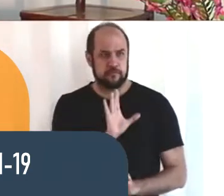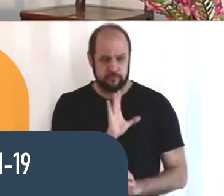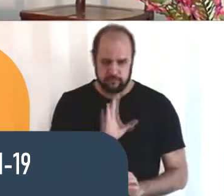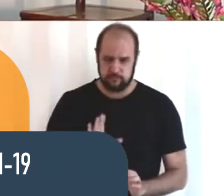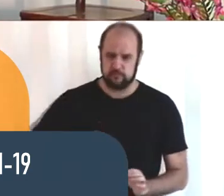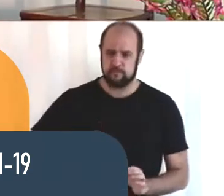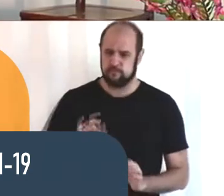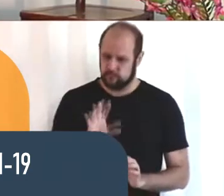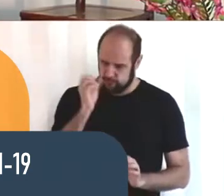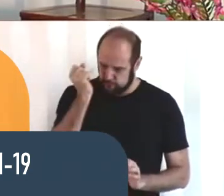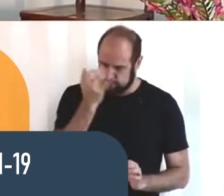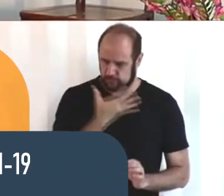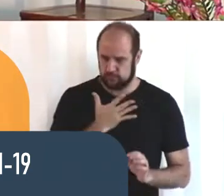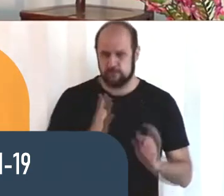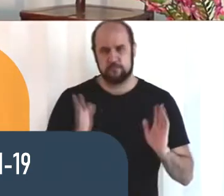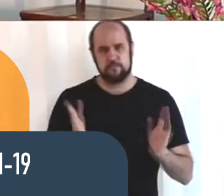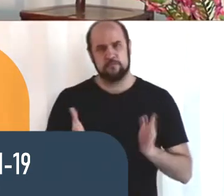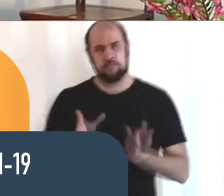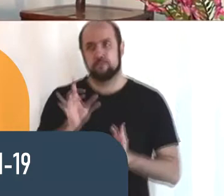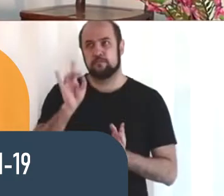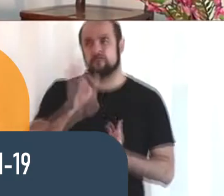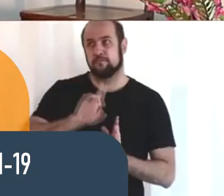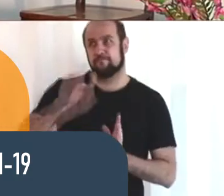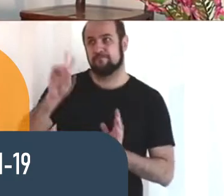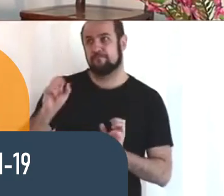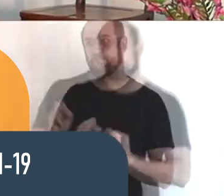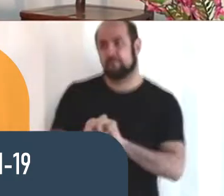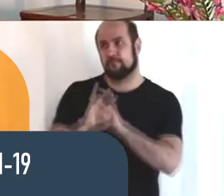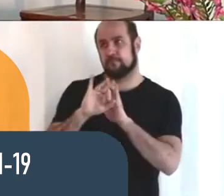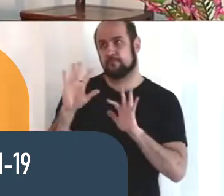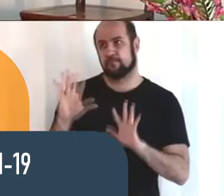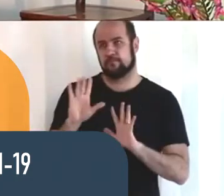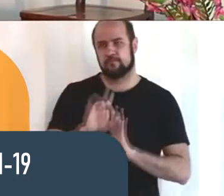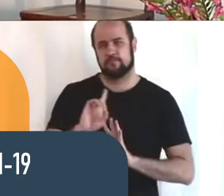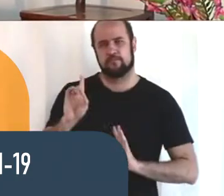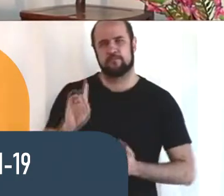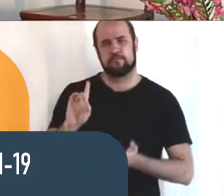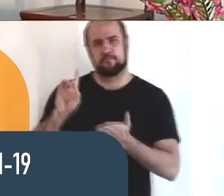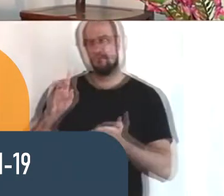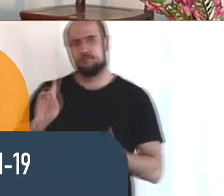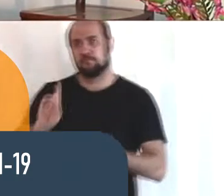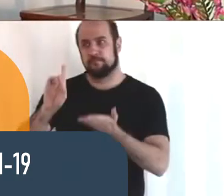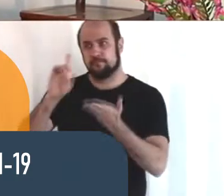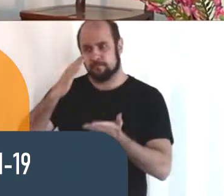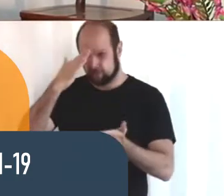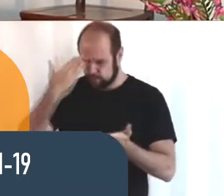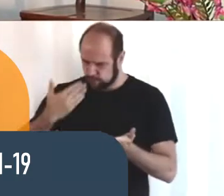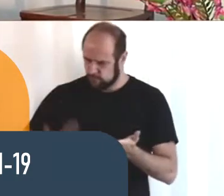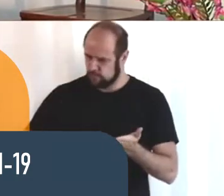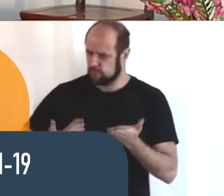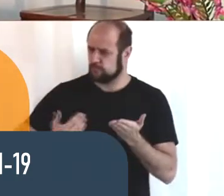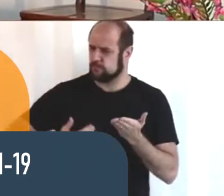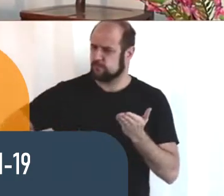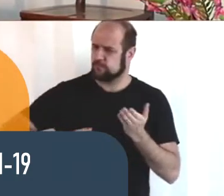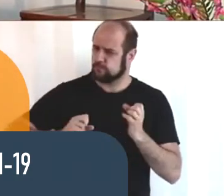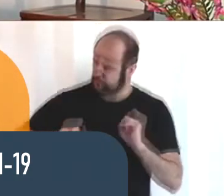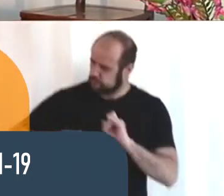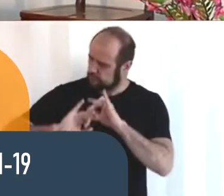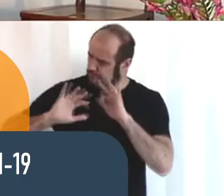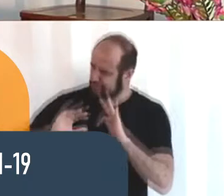nesta manhã só lhe deu glória. A Deus toda honra e toda